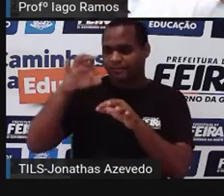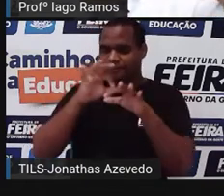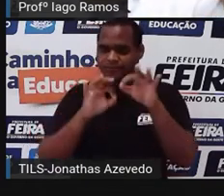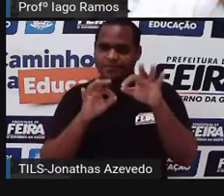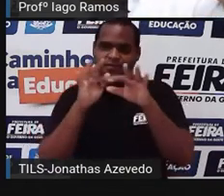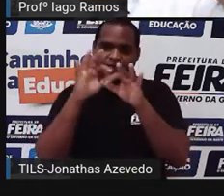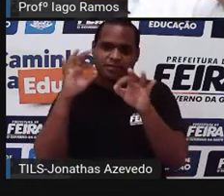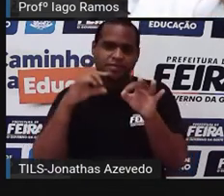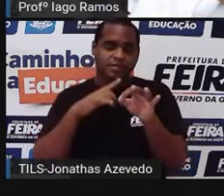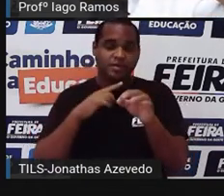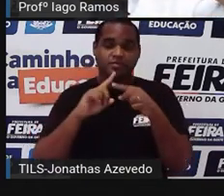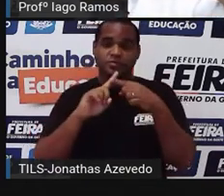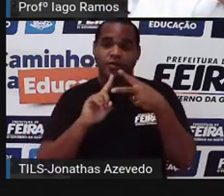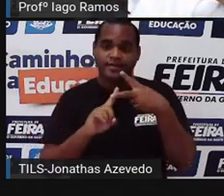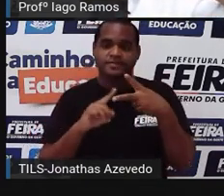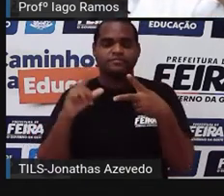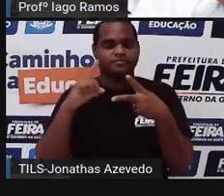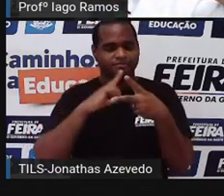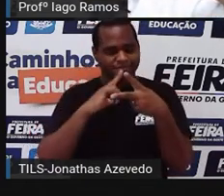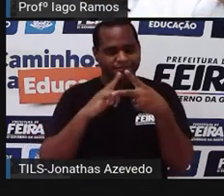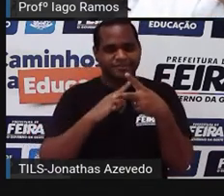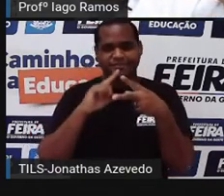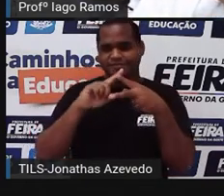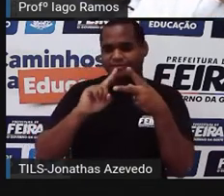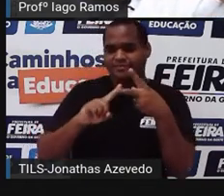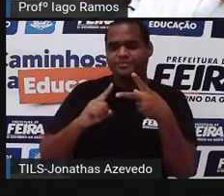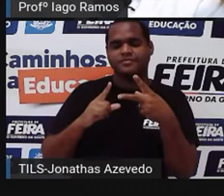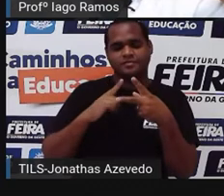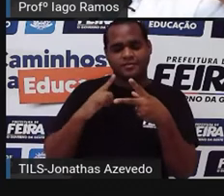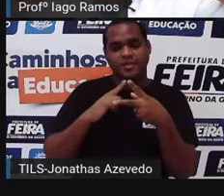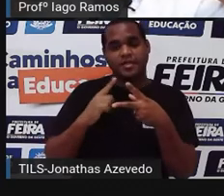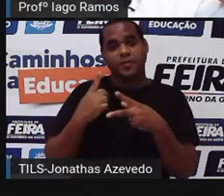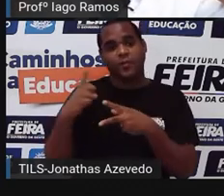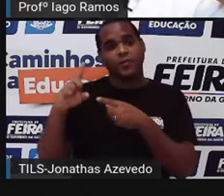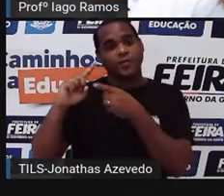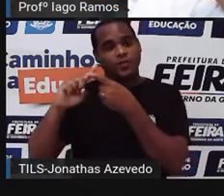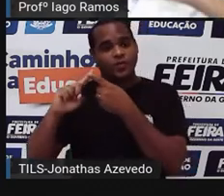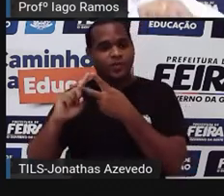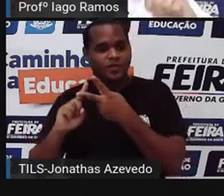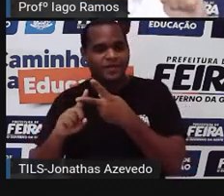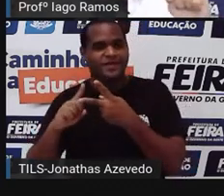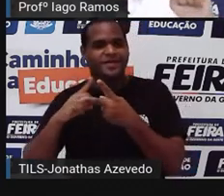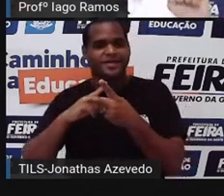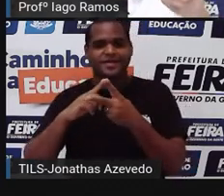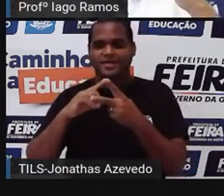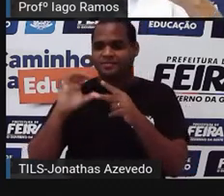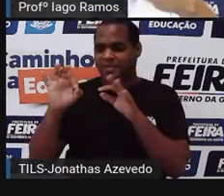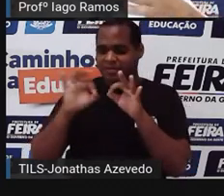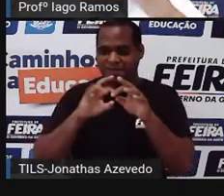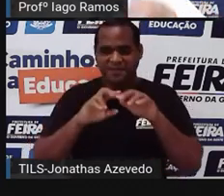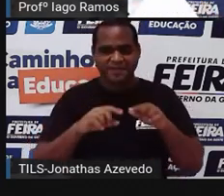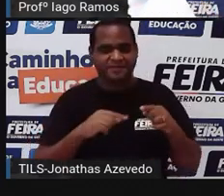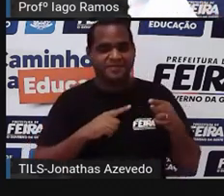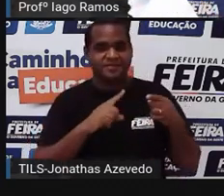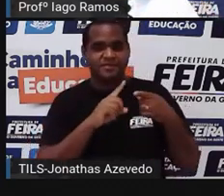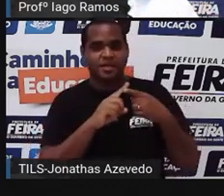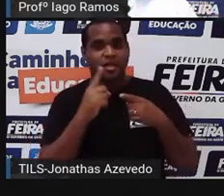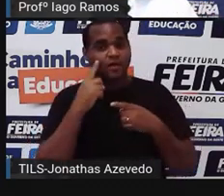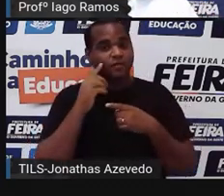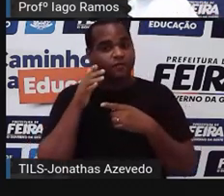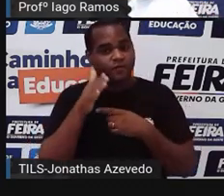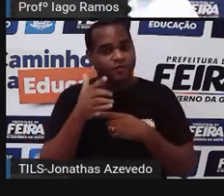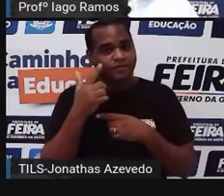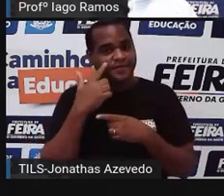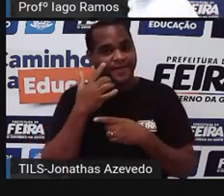duas dois lados com medidas e um ângulo formado entre esses lados então quando eu fui no